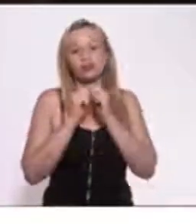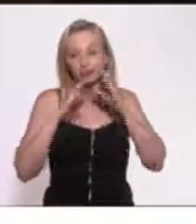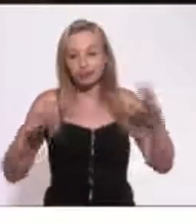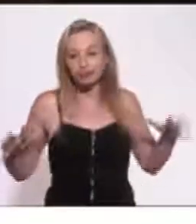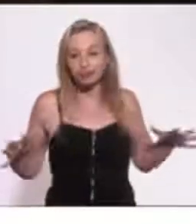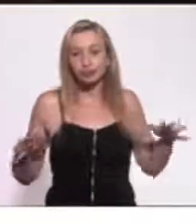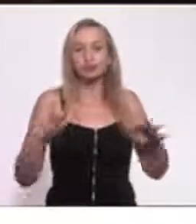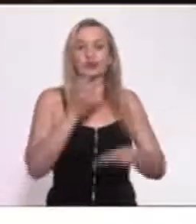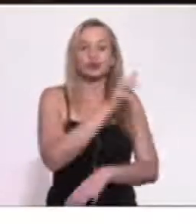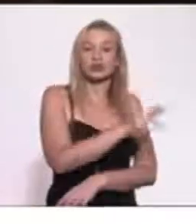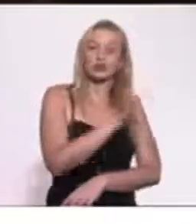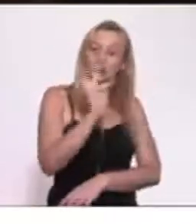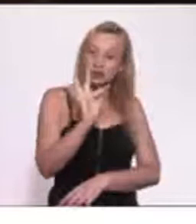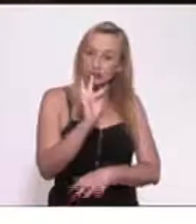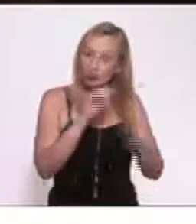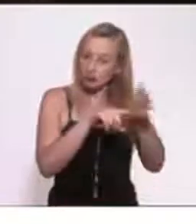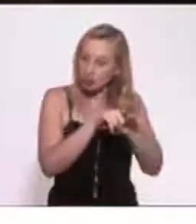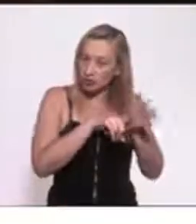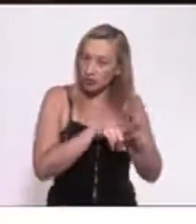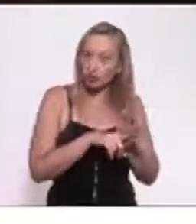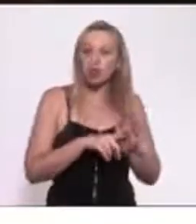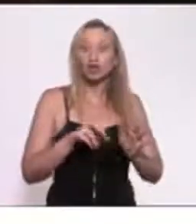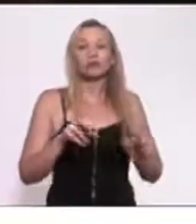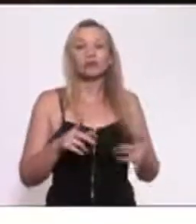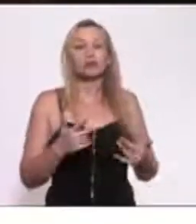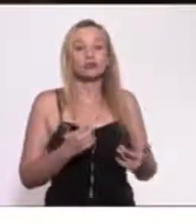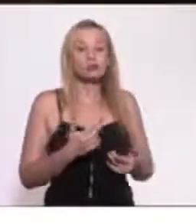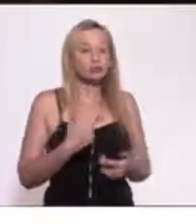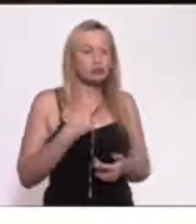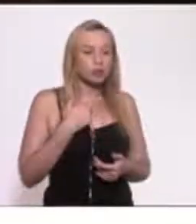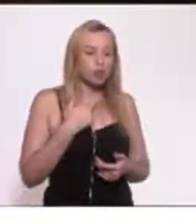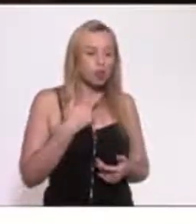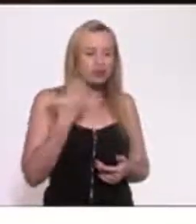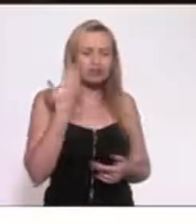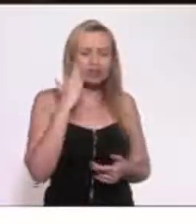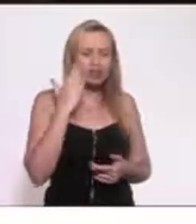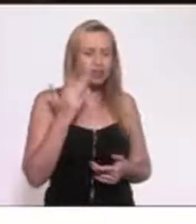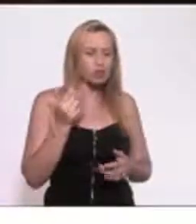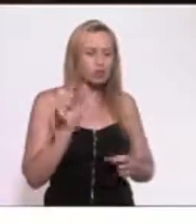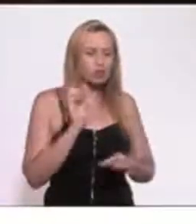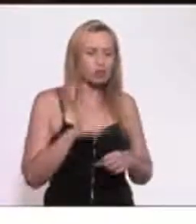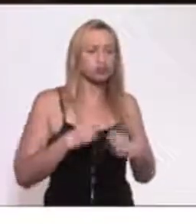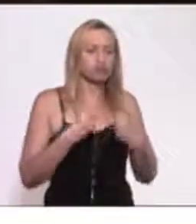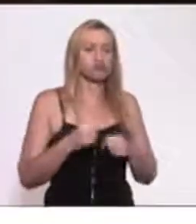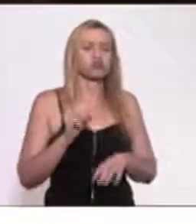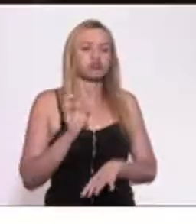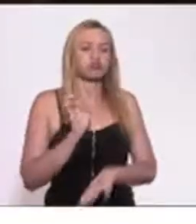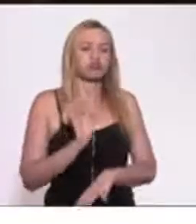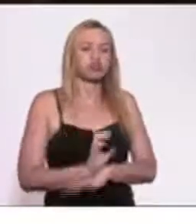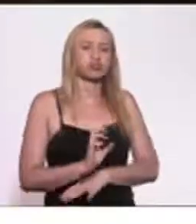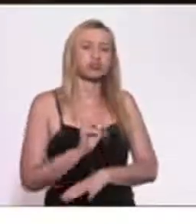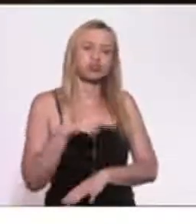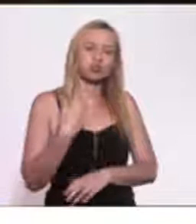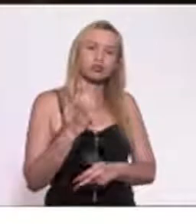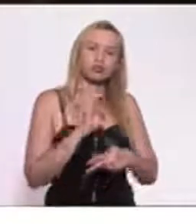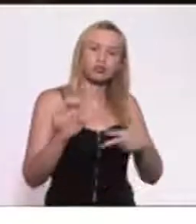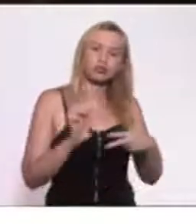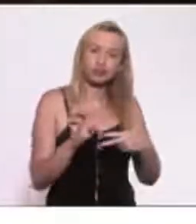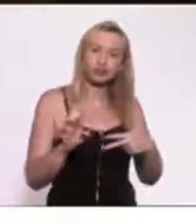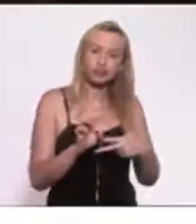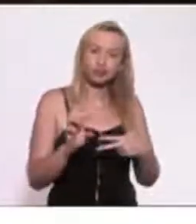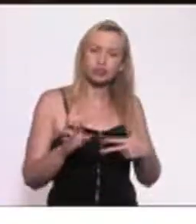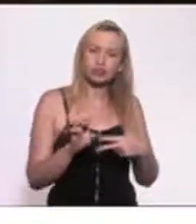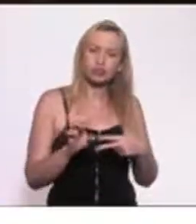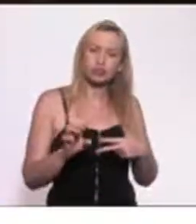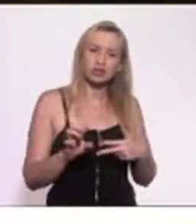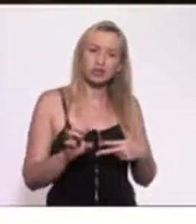do regime do período de calamidade não pode ser entendida pelo Poder Estadual, pelo Poder Executivo, como um cheque em branco